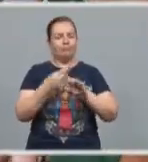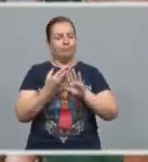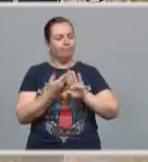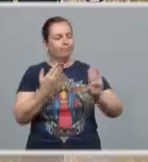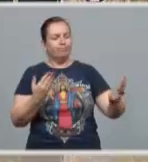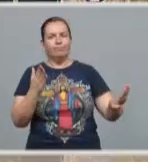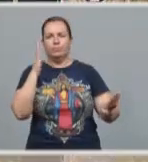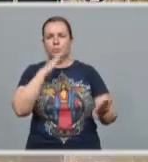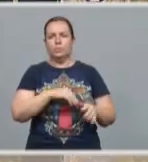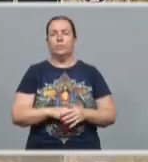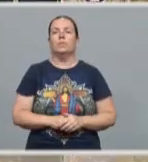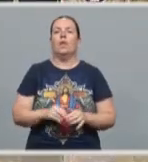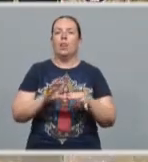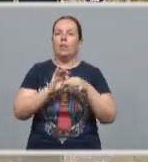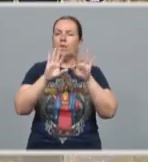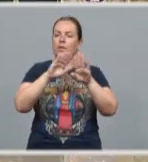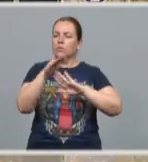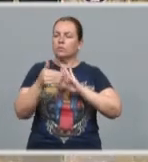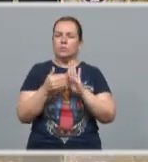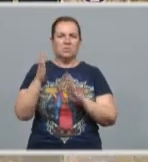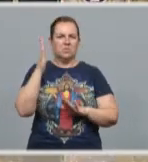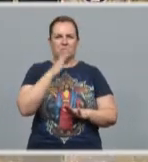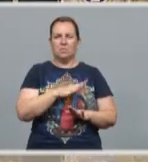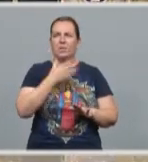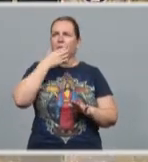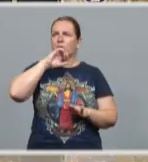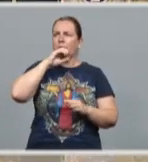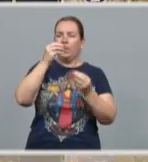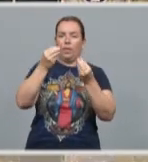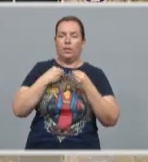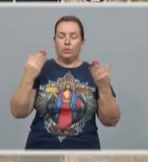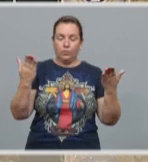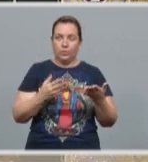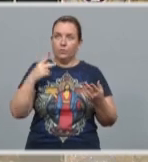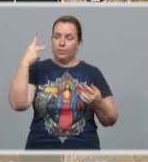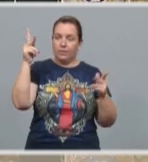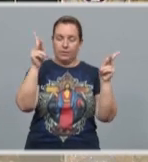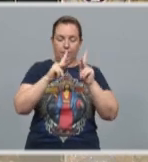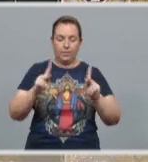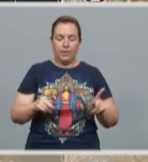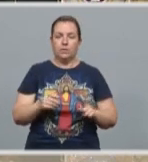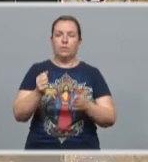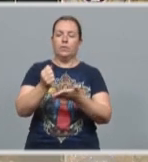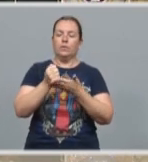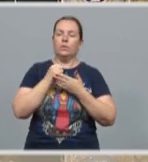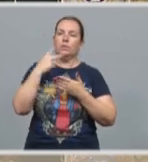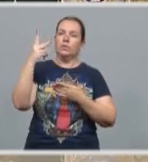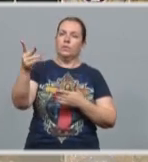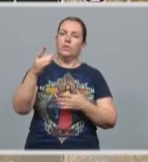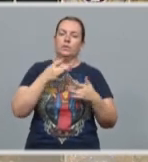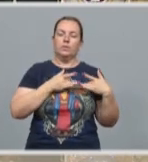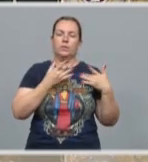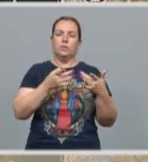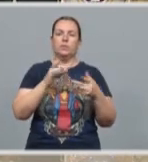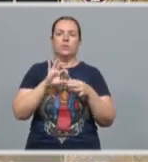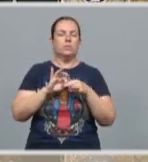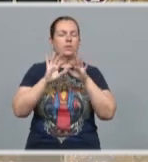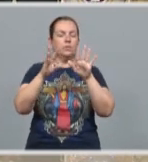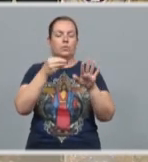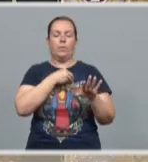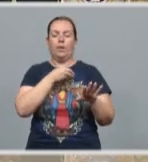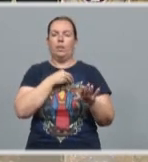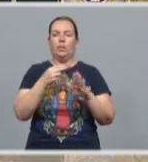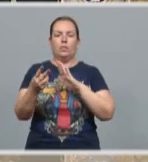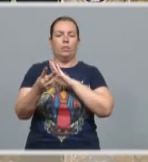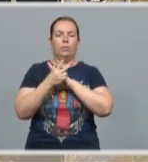do mal. Livrai-nos de todos os males, ó Pai, dai-nos hoje a vossa paz. Ajudados pela vossa misericórdia, sejamos sempre